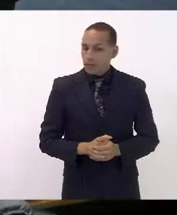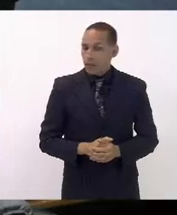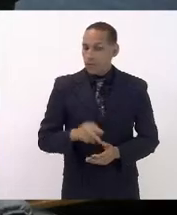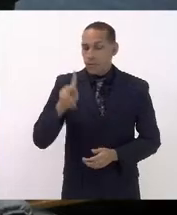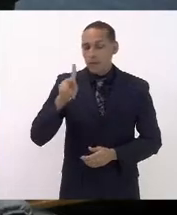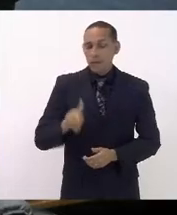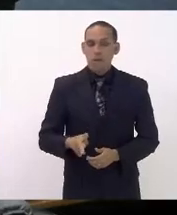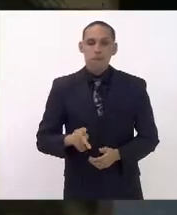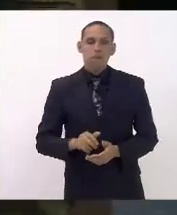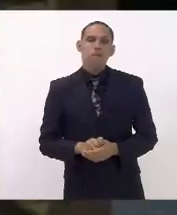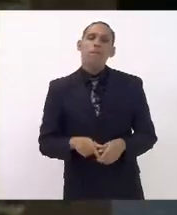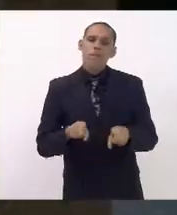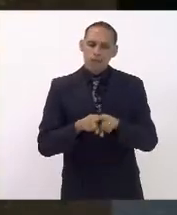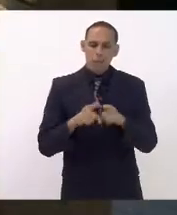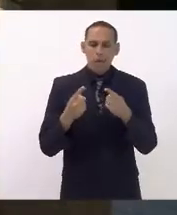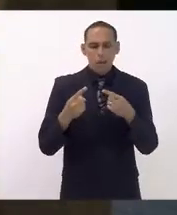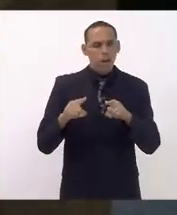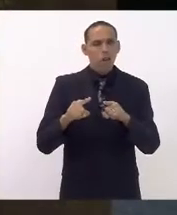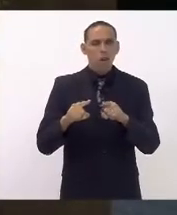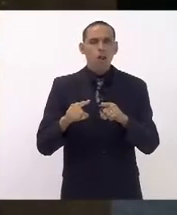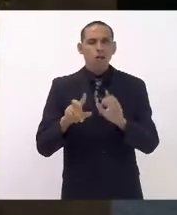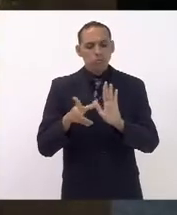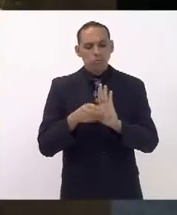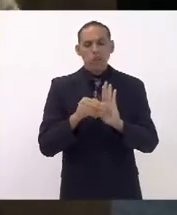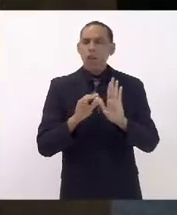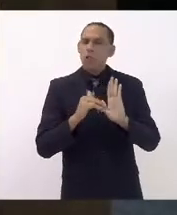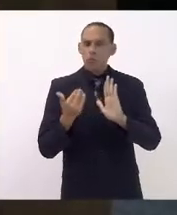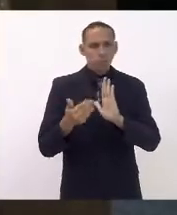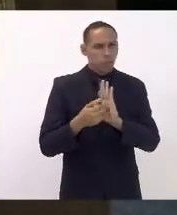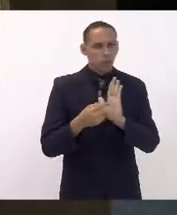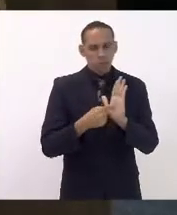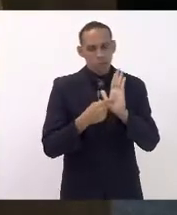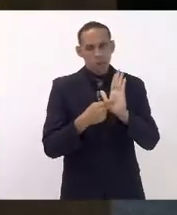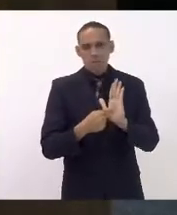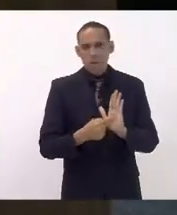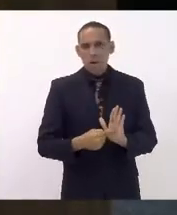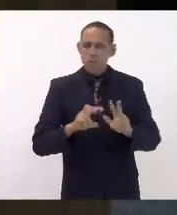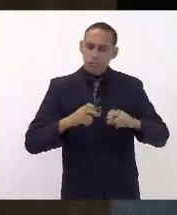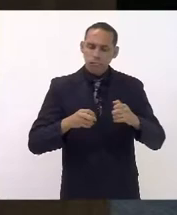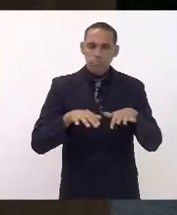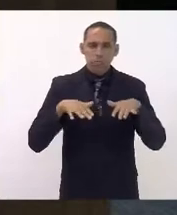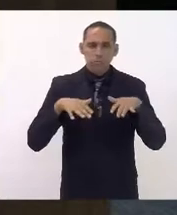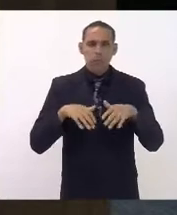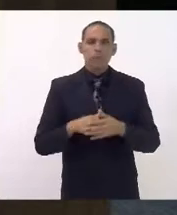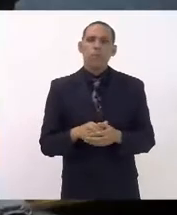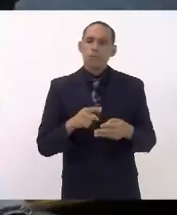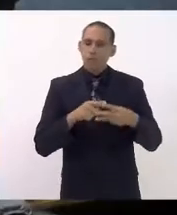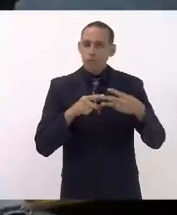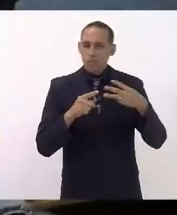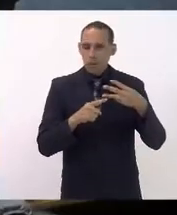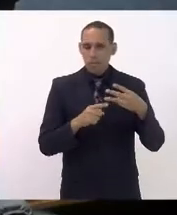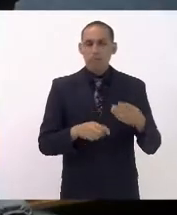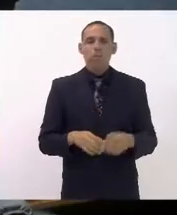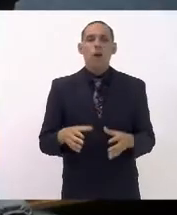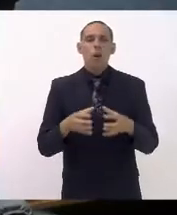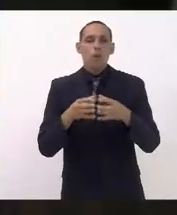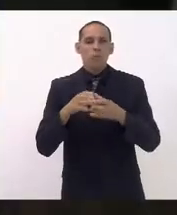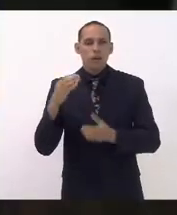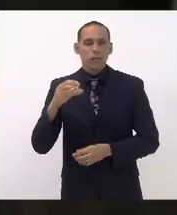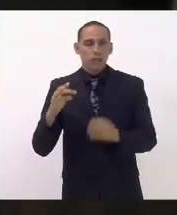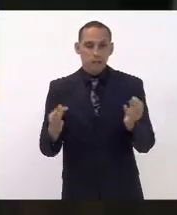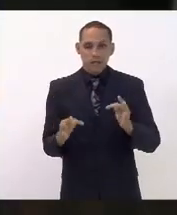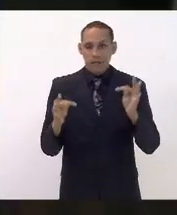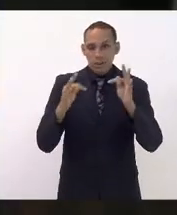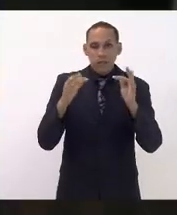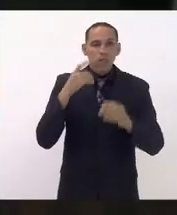Presidente, também contrário a todas as emendas apresentadas no plenário. Foram três. Pela Comissão de Ciência e Tecnologia,